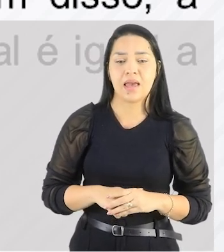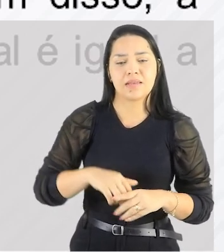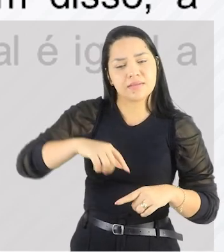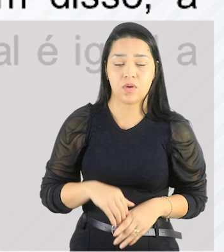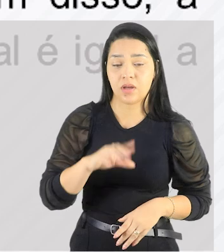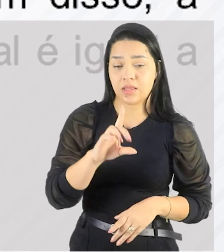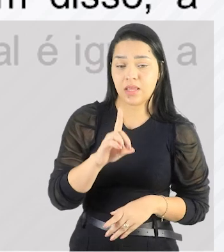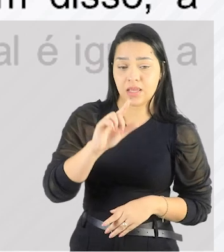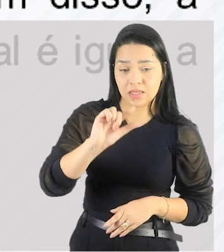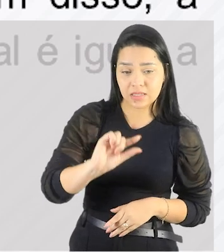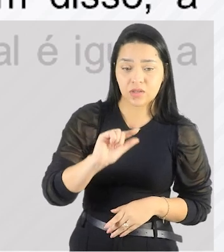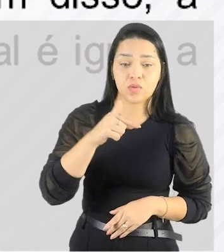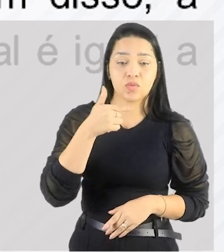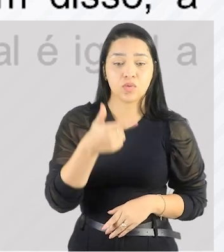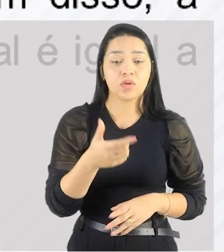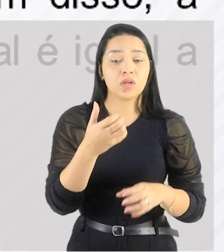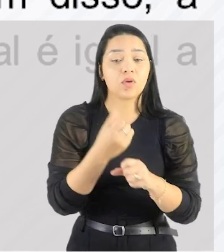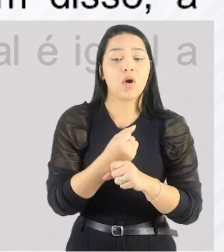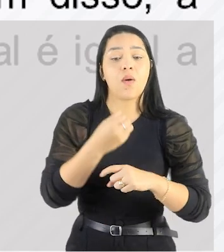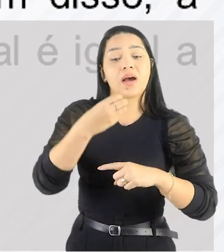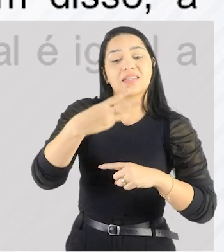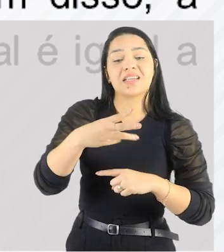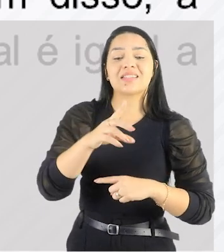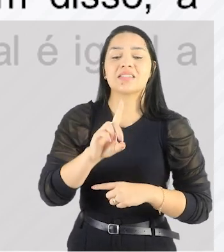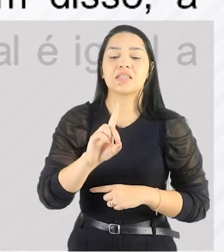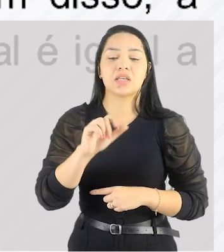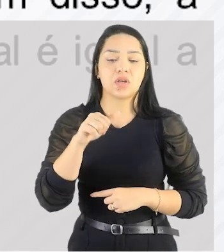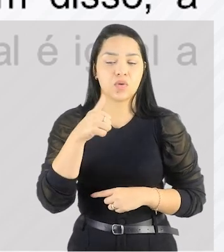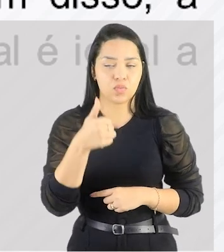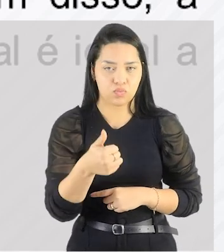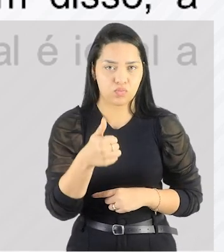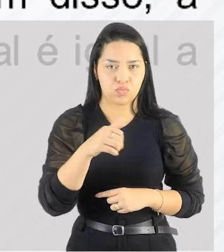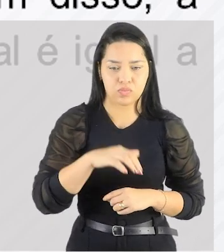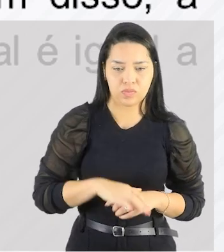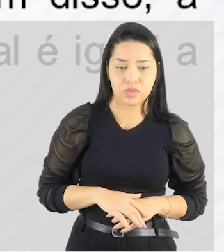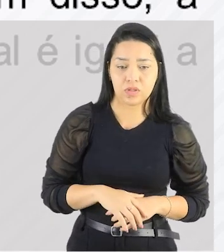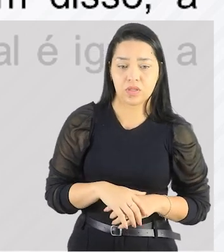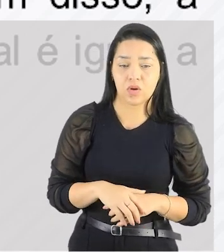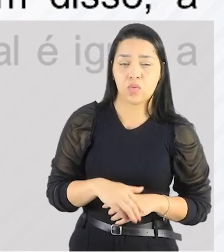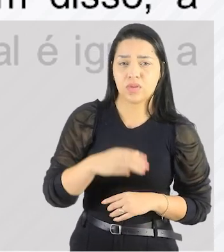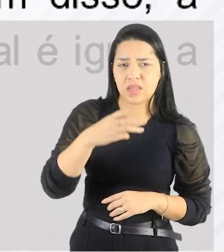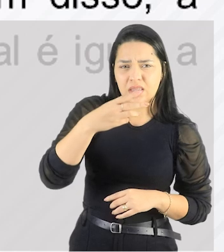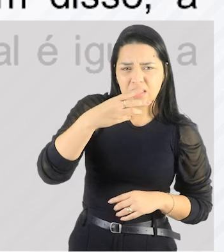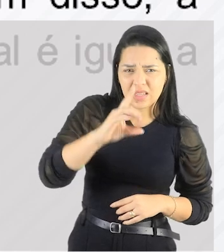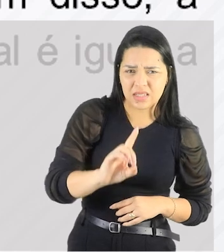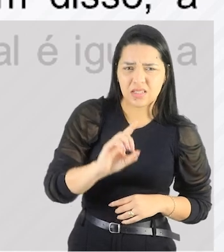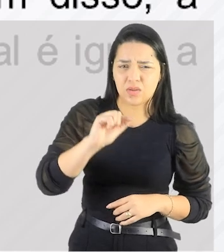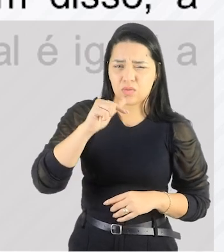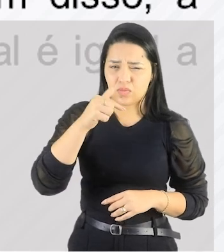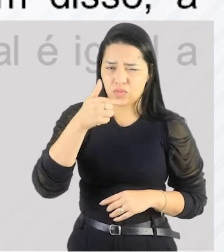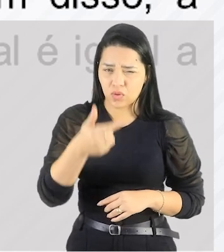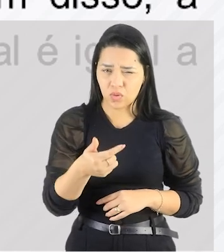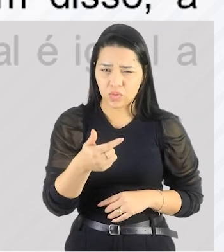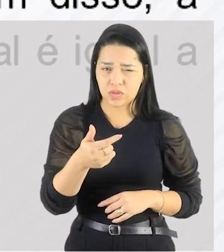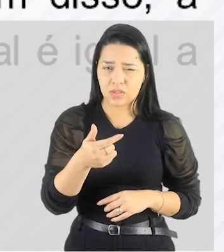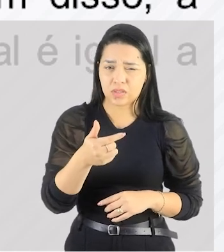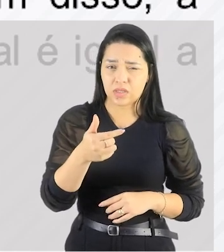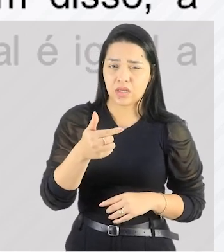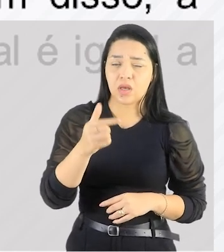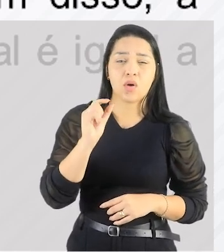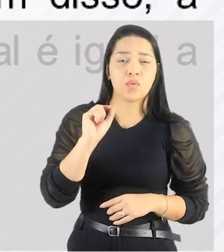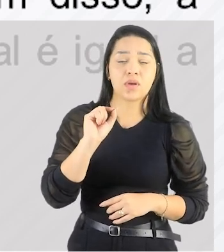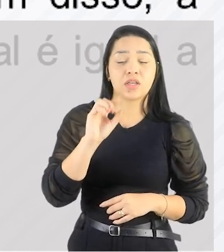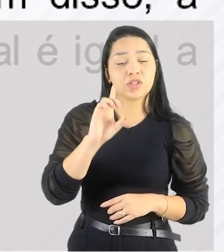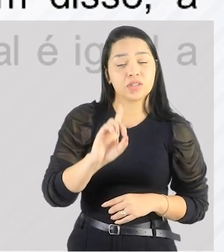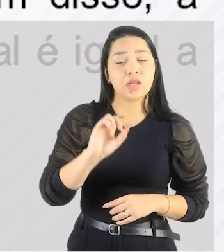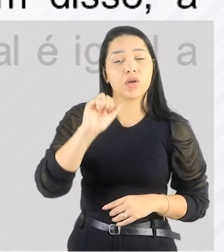ser substituída por outra, certo? Uma mola M2, produzida de um outro material e com